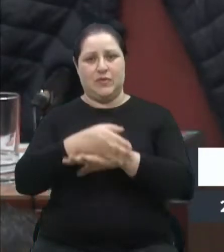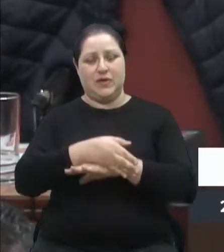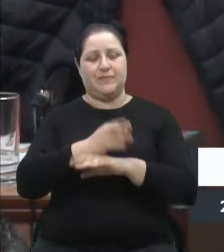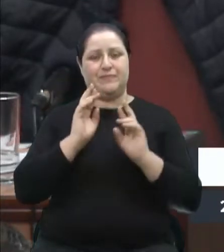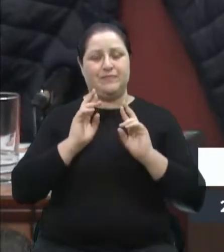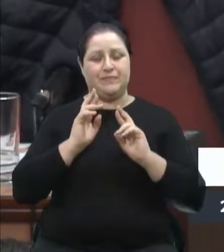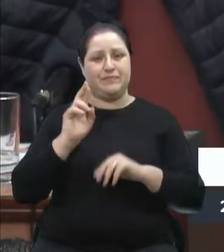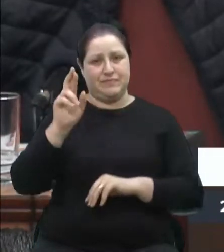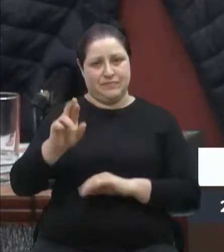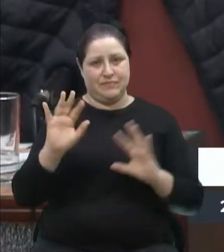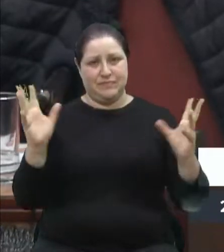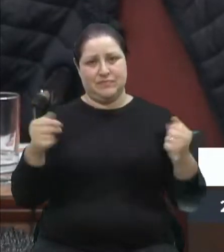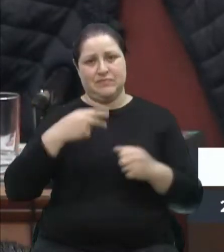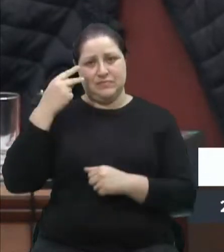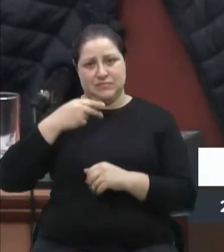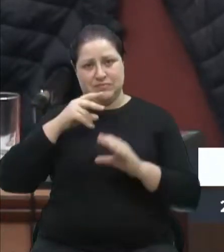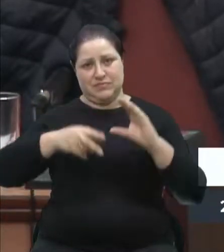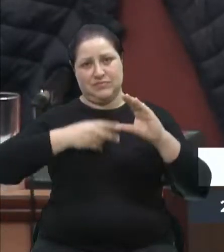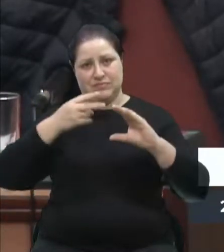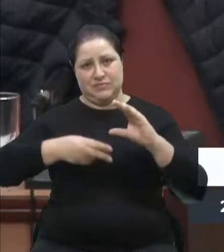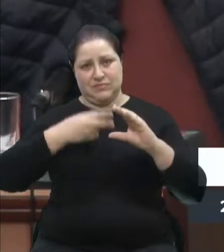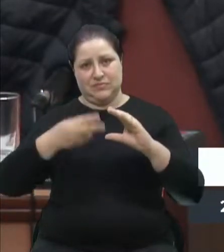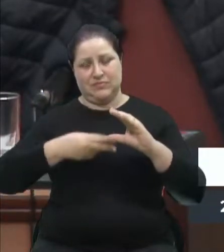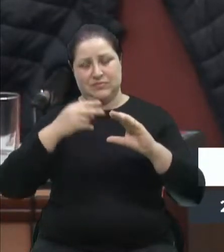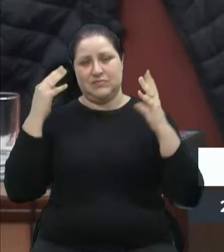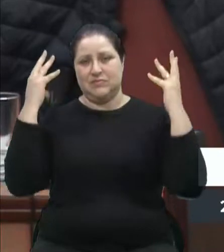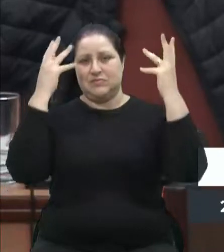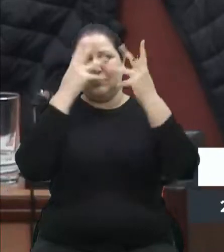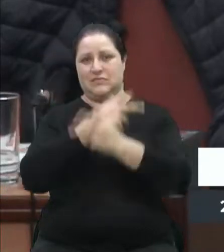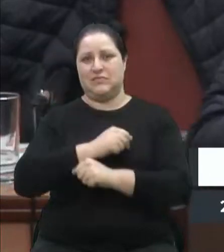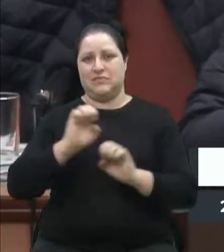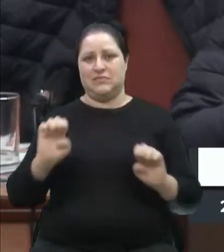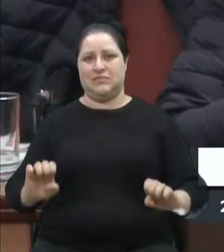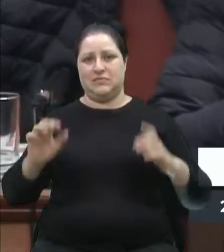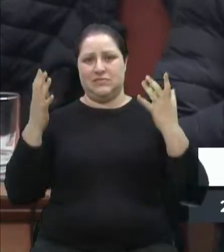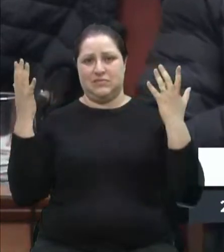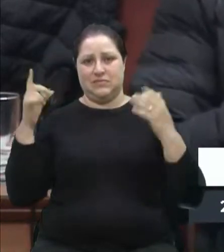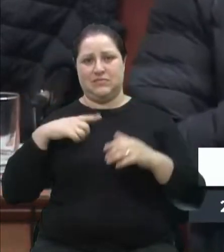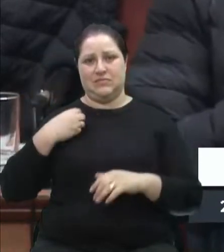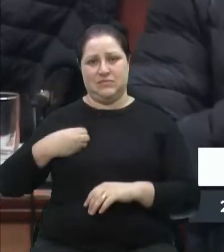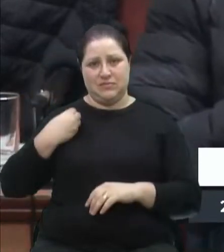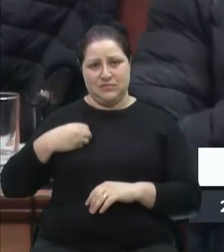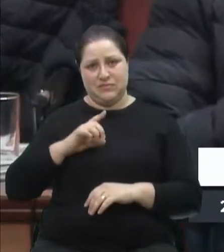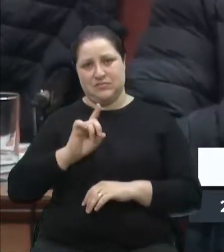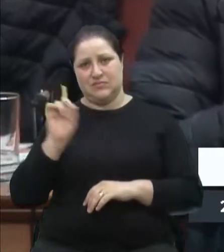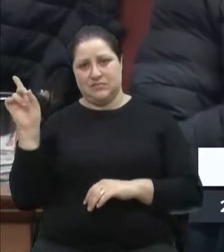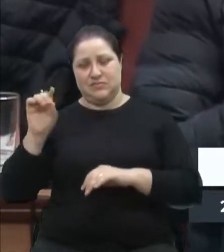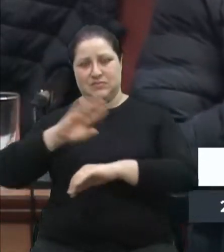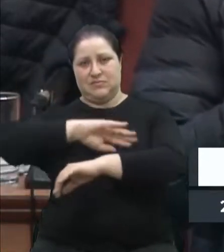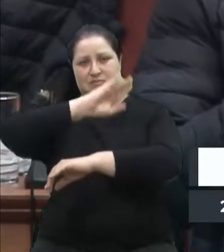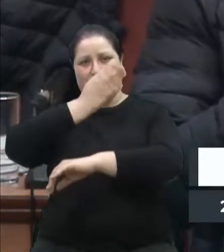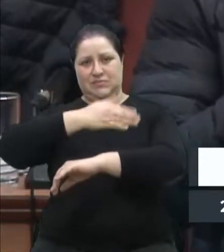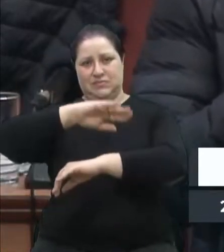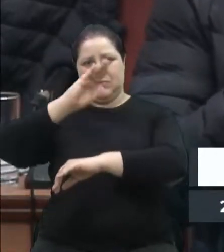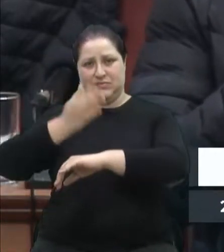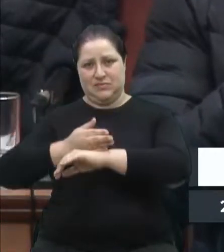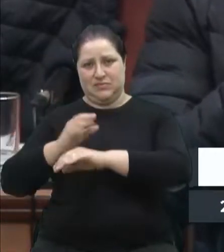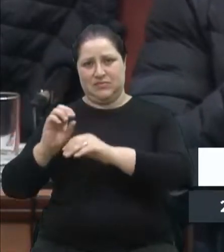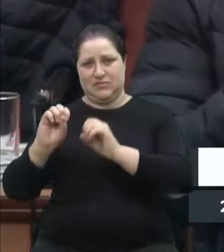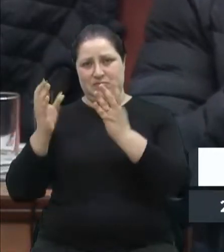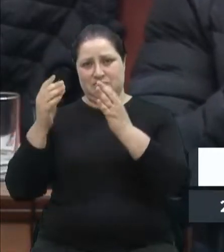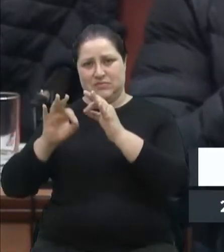EA toda a câmara municipal num Belo evento que que teve lá e o mais importante